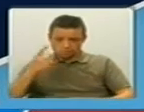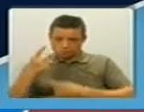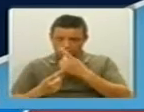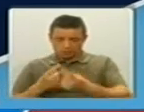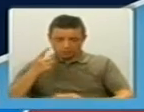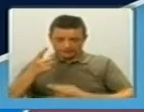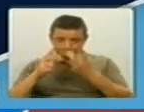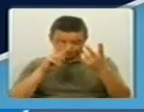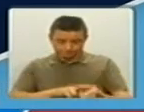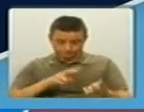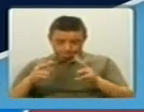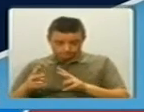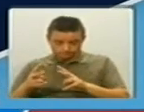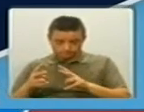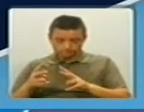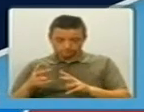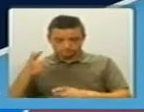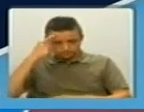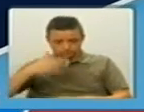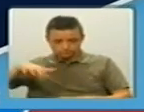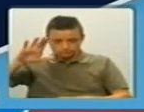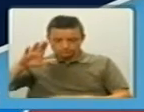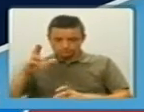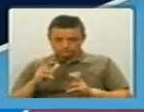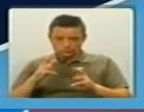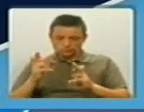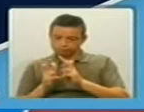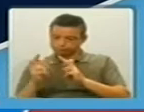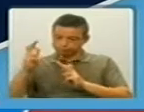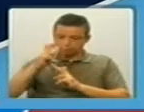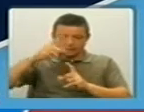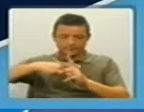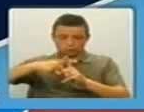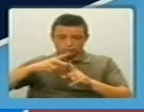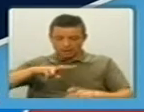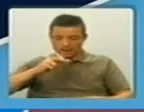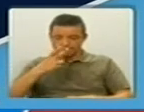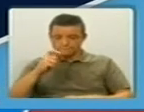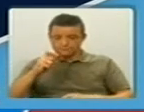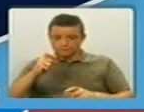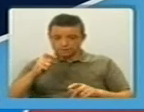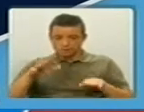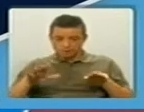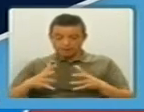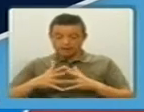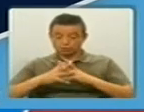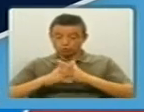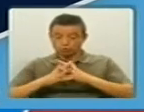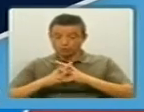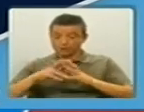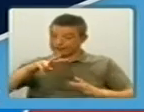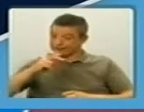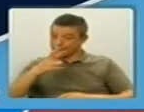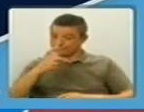momento, uma alteração no valor das variáveis, imagina, um aumento rápido da temperatura da nave, pode querer dizer que há algo na estrutura da nave que está mal e, portanto,